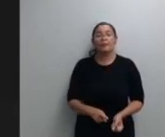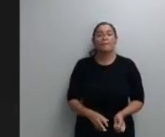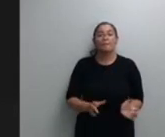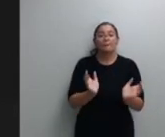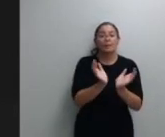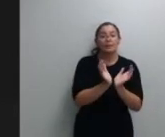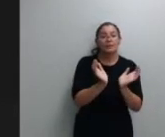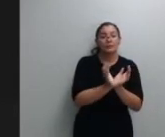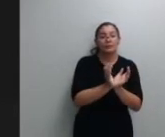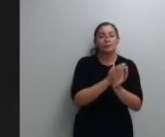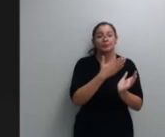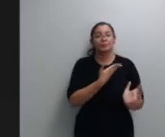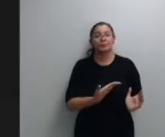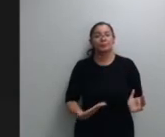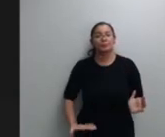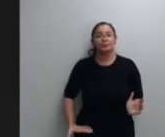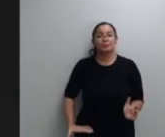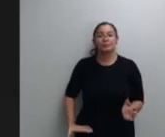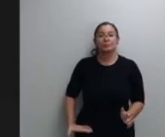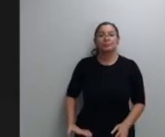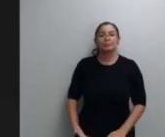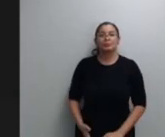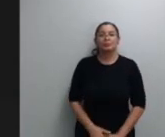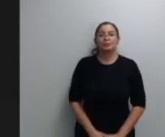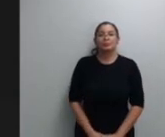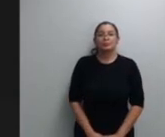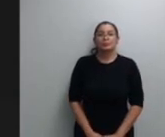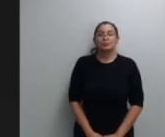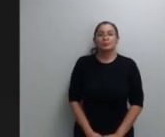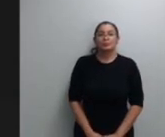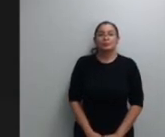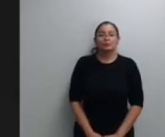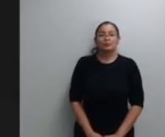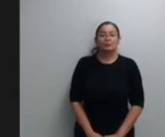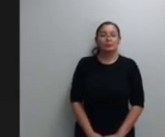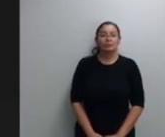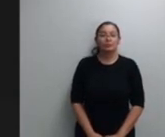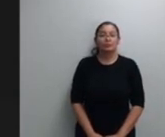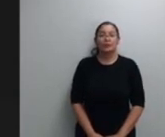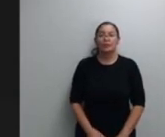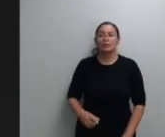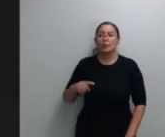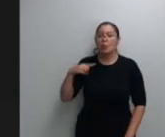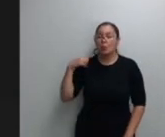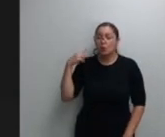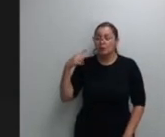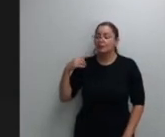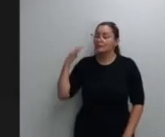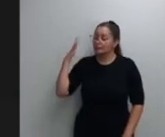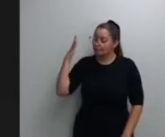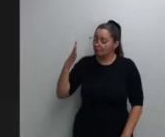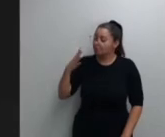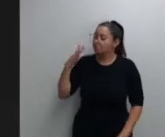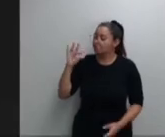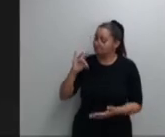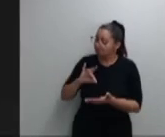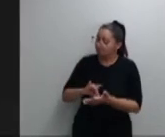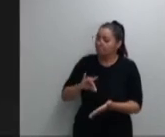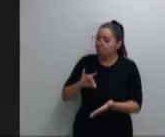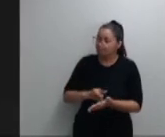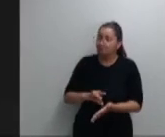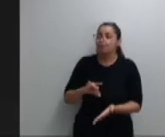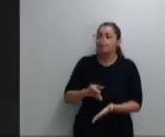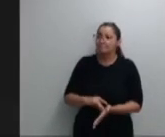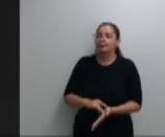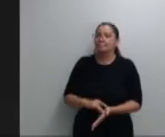Justiça do Piauí assim isso é indubitável ambos os ilustres advogados fizeram essa afirmação na sua sustentação